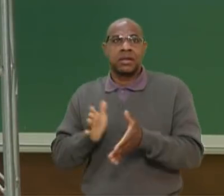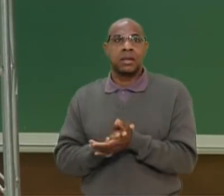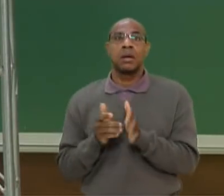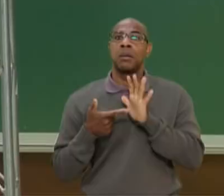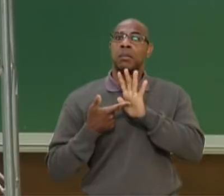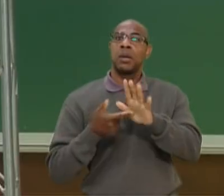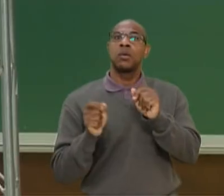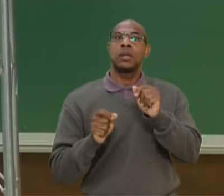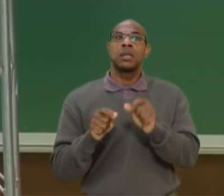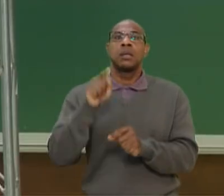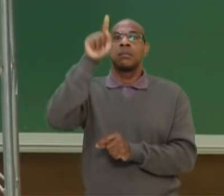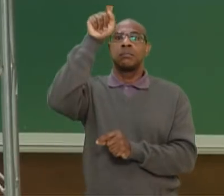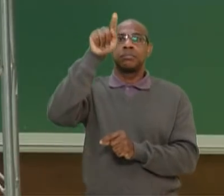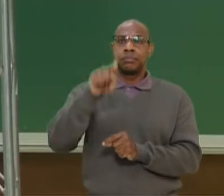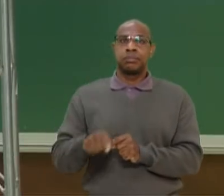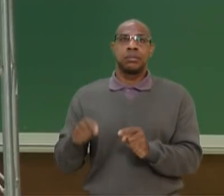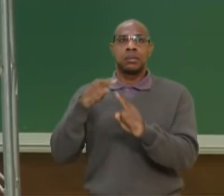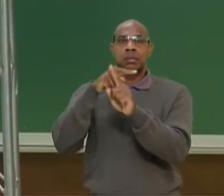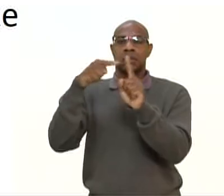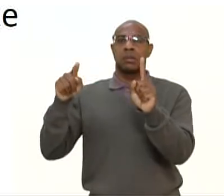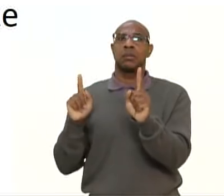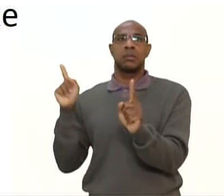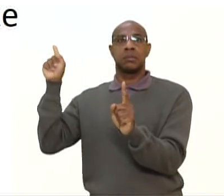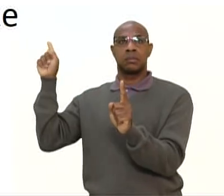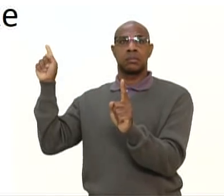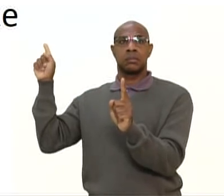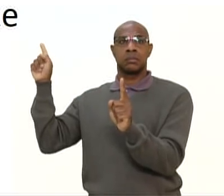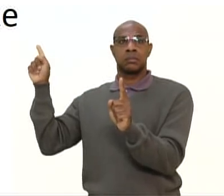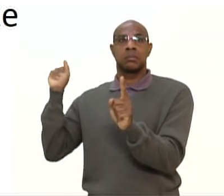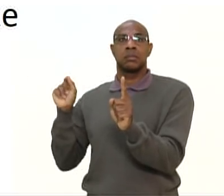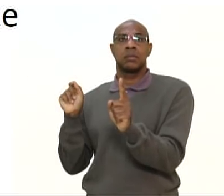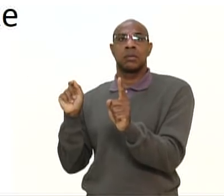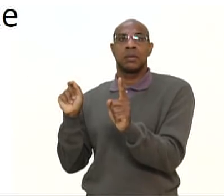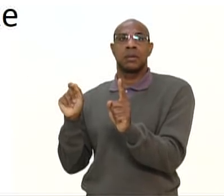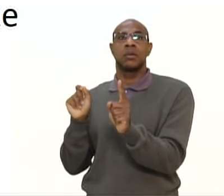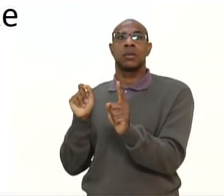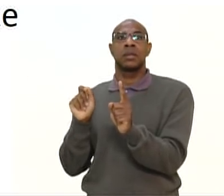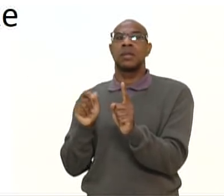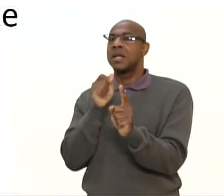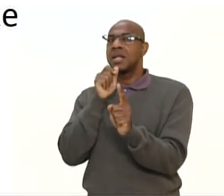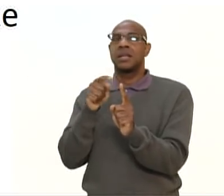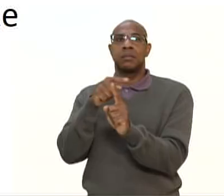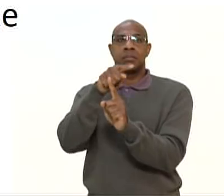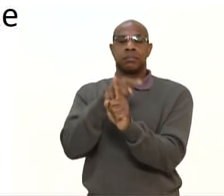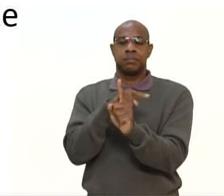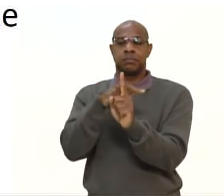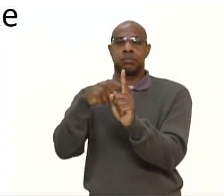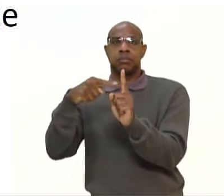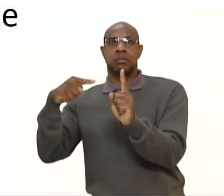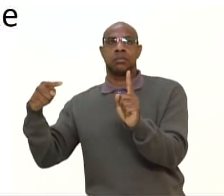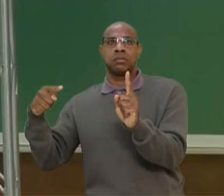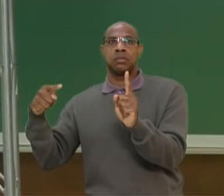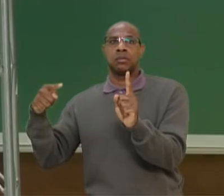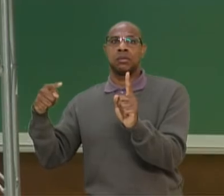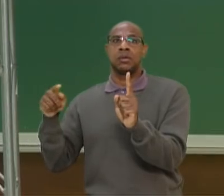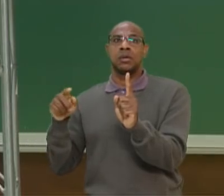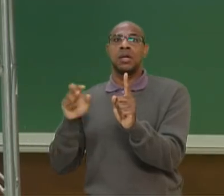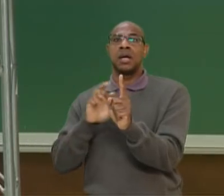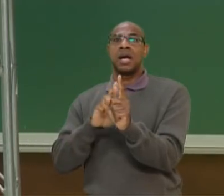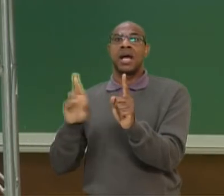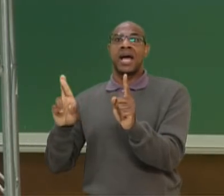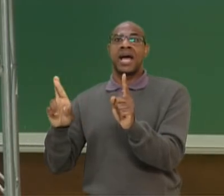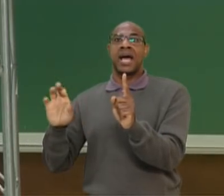representação de um ponto no sistema de Argand-Gauss, que é aqui nós representamos a parte real e aqui a